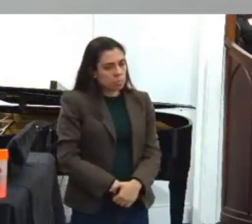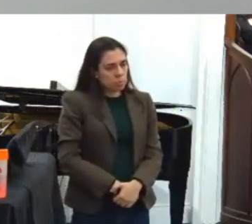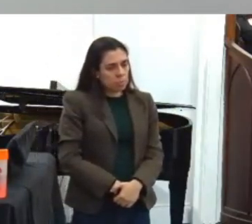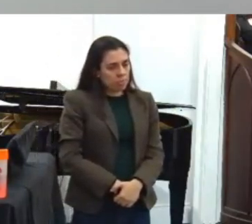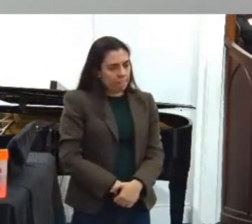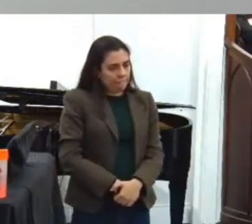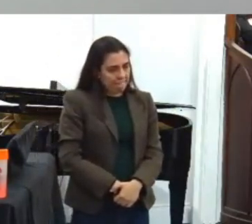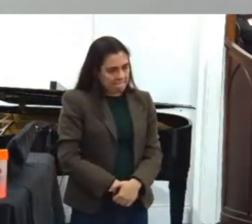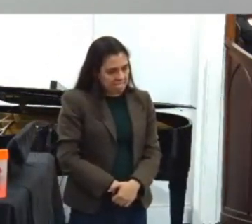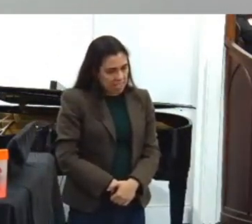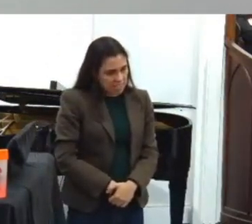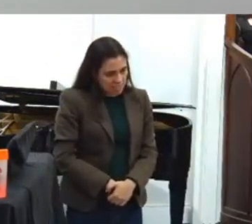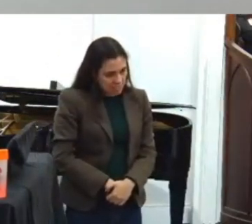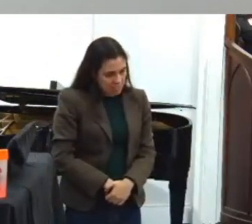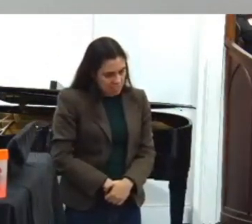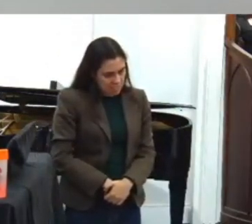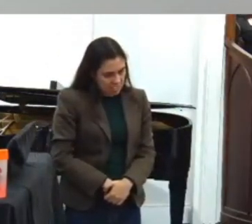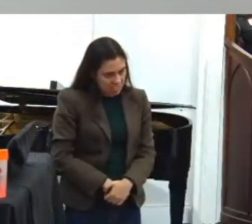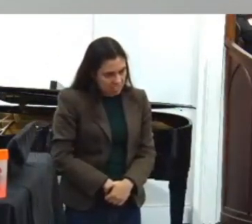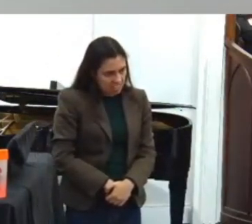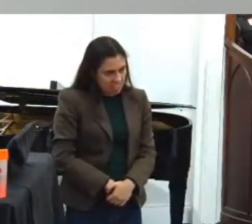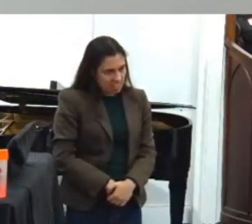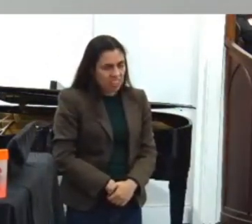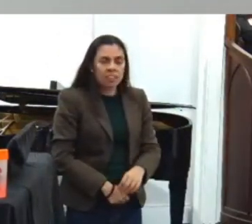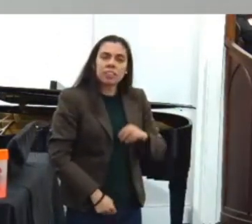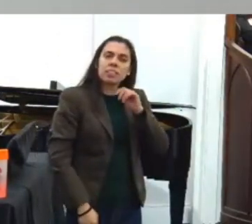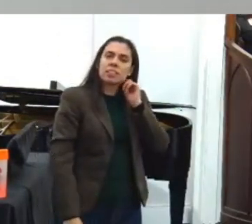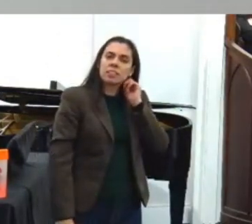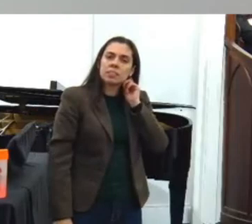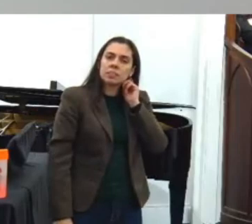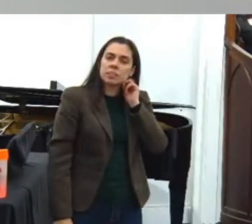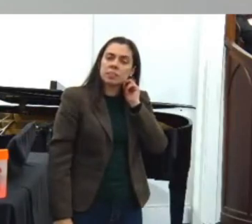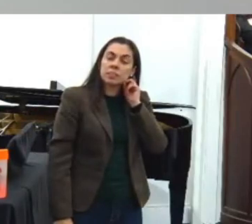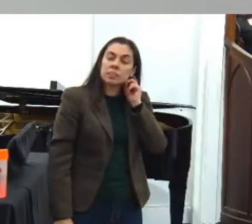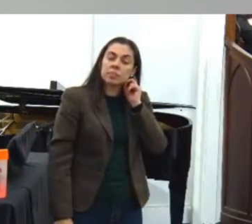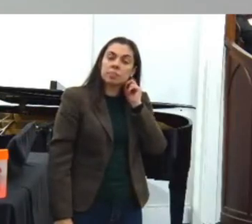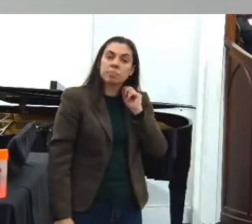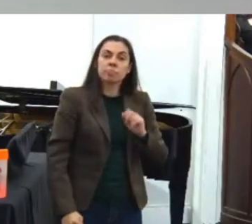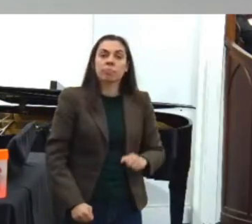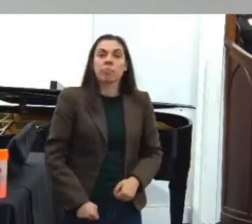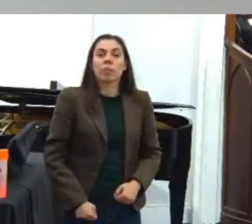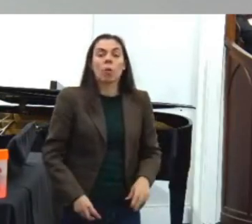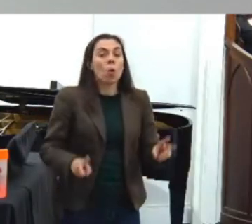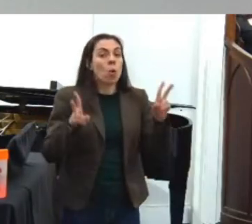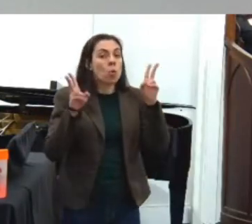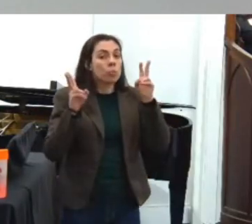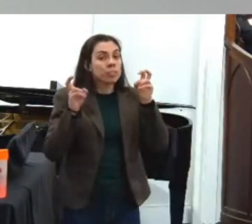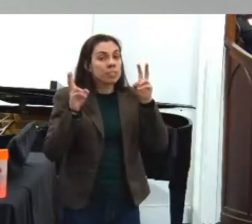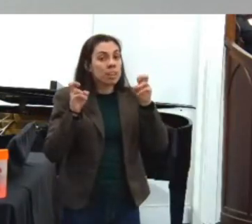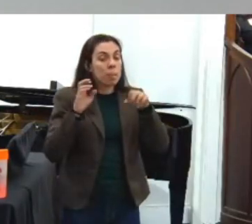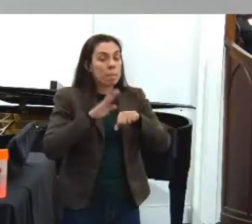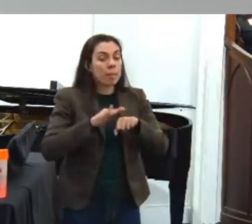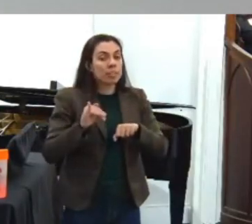igreja de Laodiceia seja um chamado ao arrependimento e à